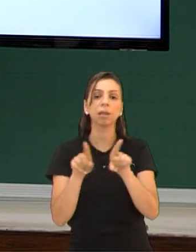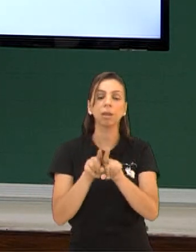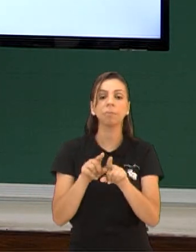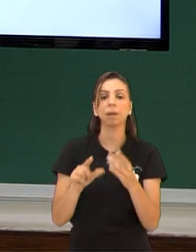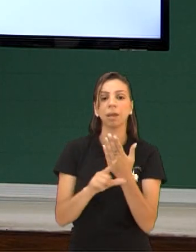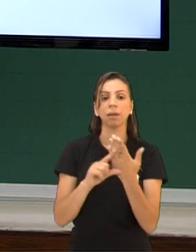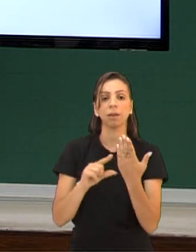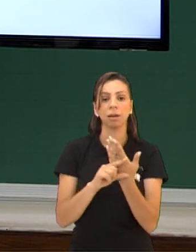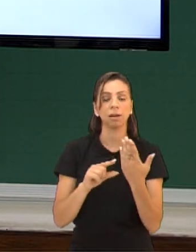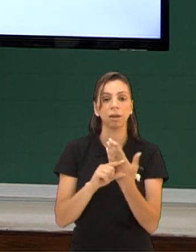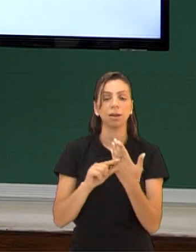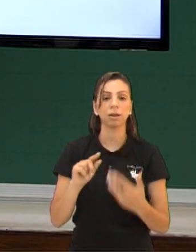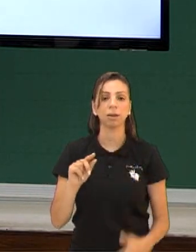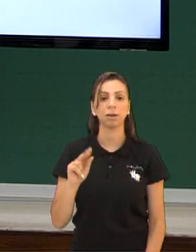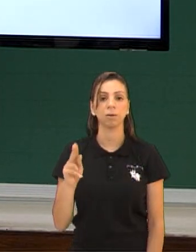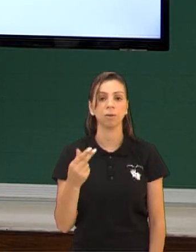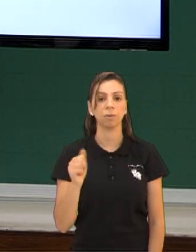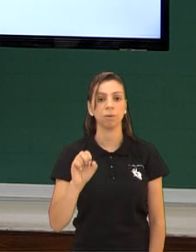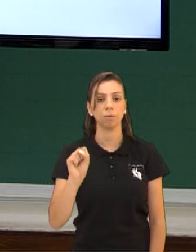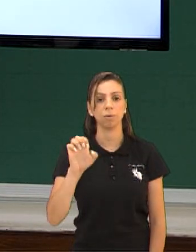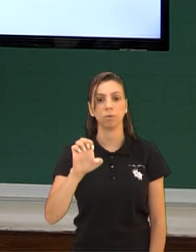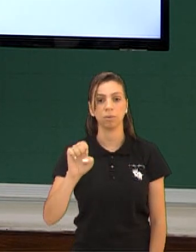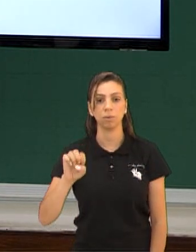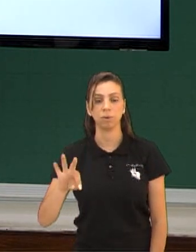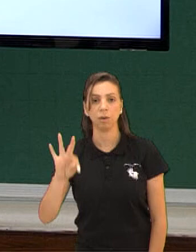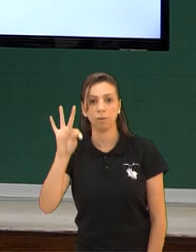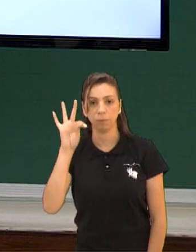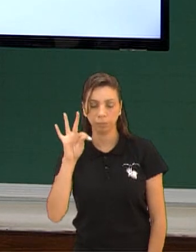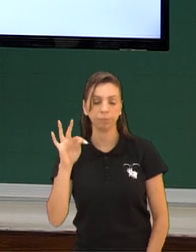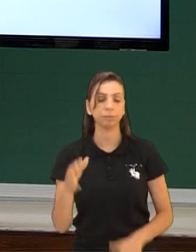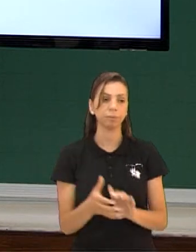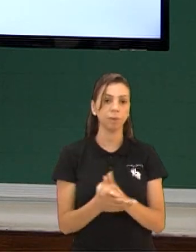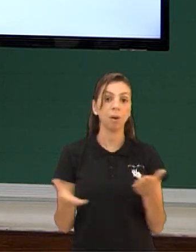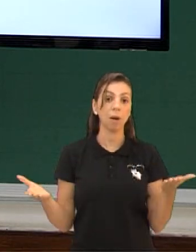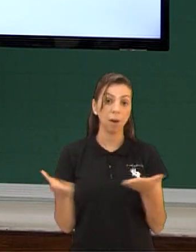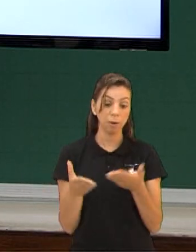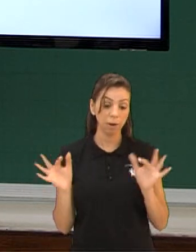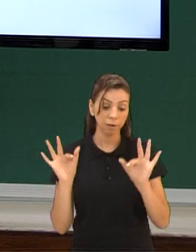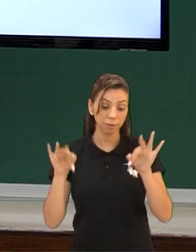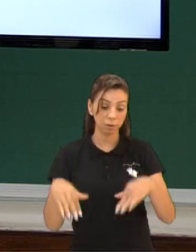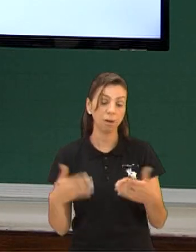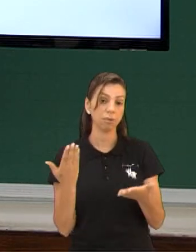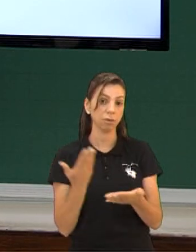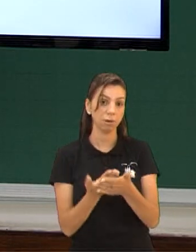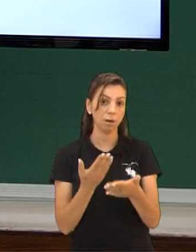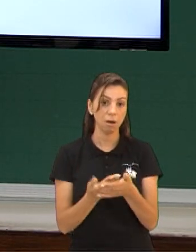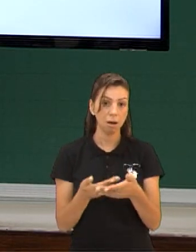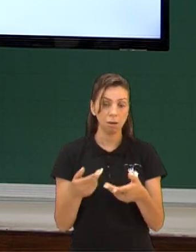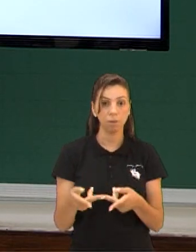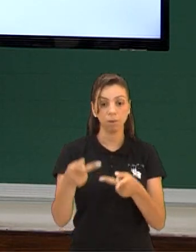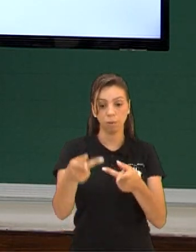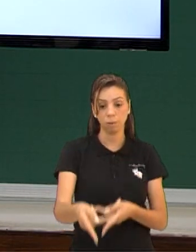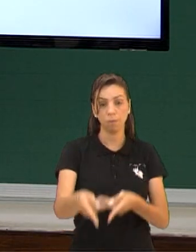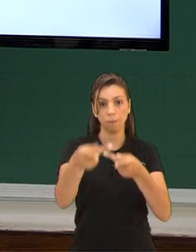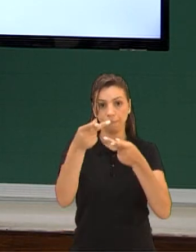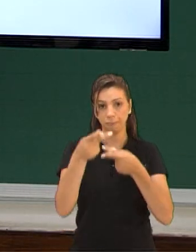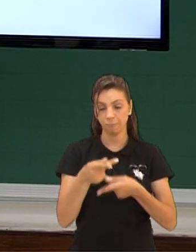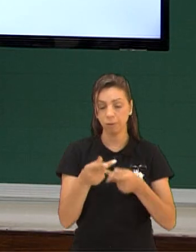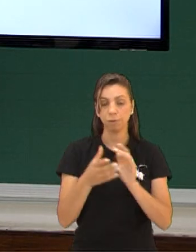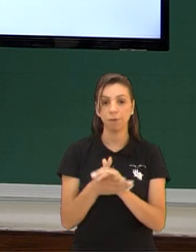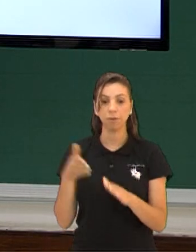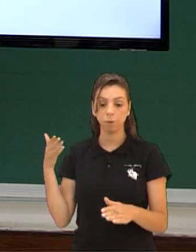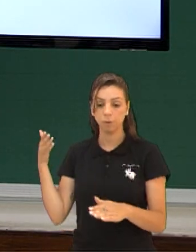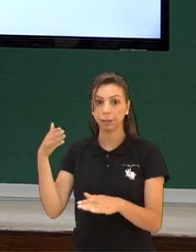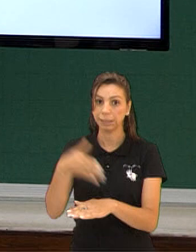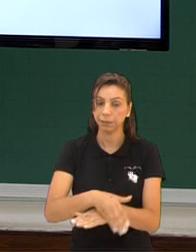ok? E depois que terminar essa aula, fica aqui o meu convite, a minha convocação para você entrar no Classroom, responder